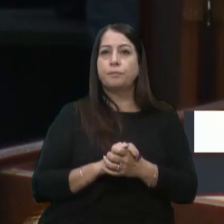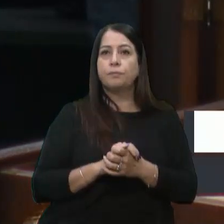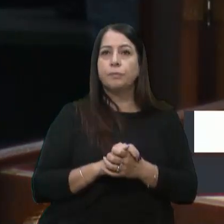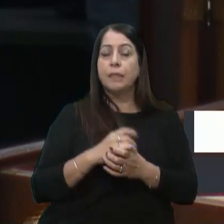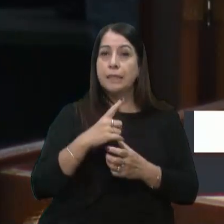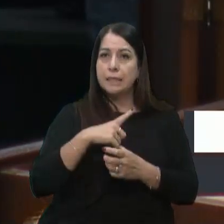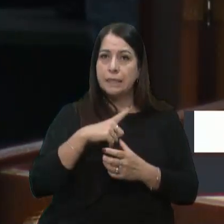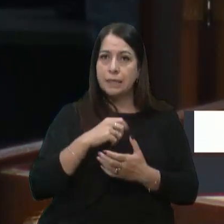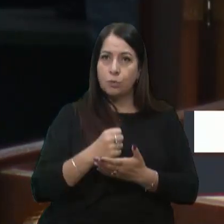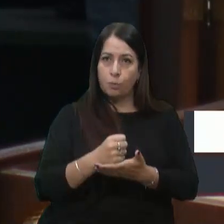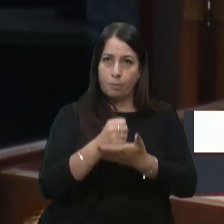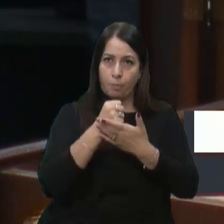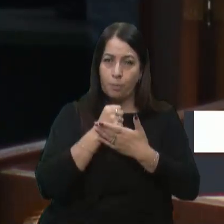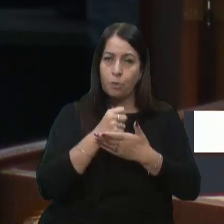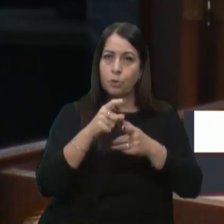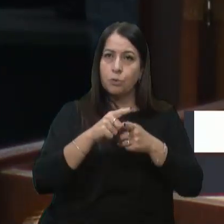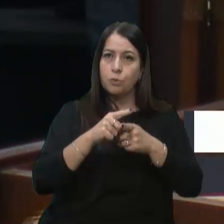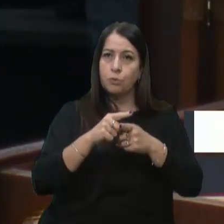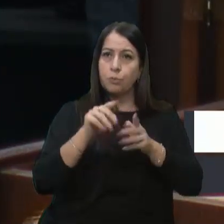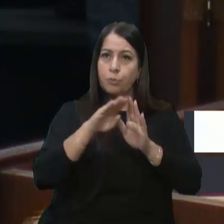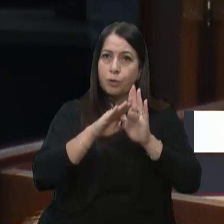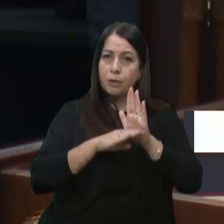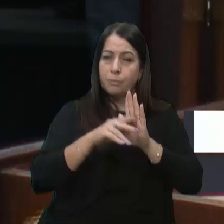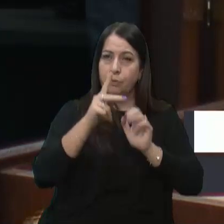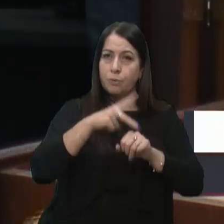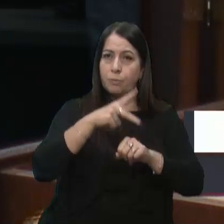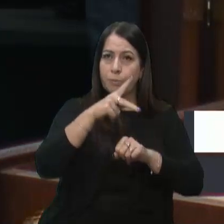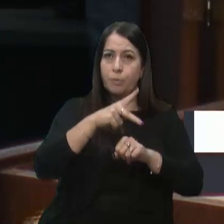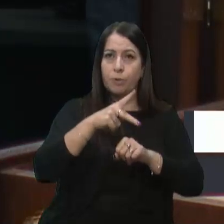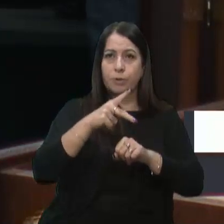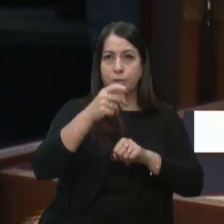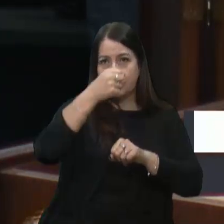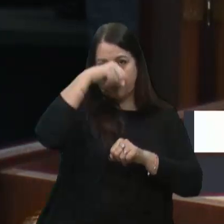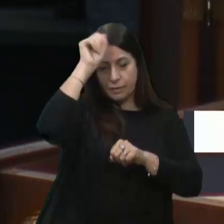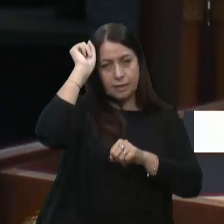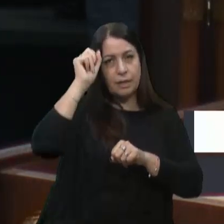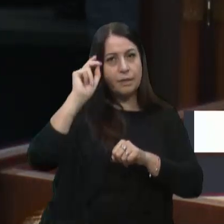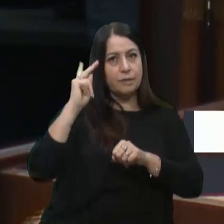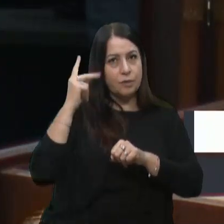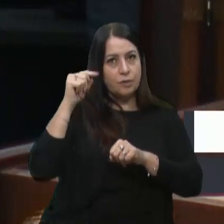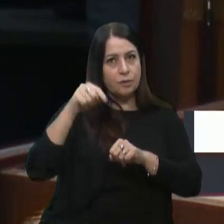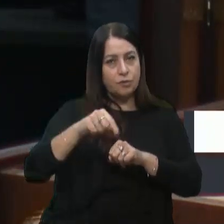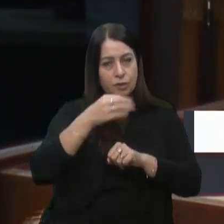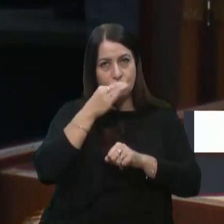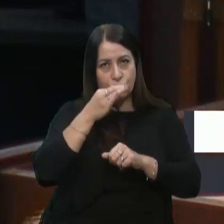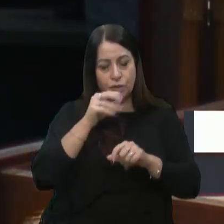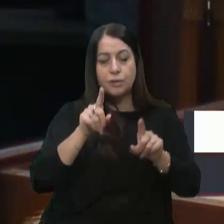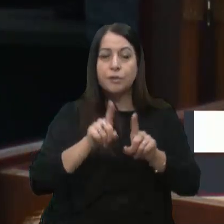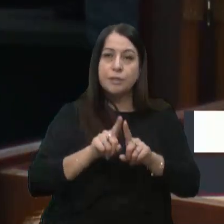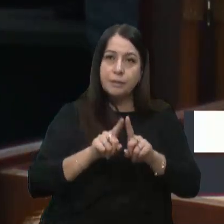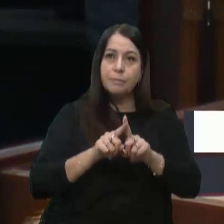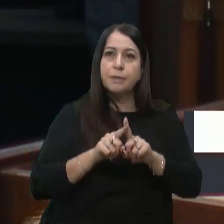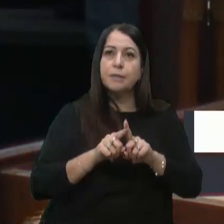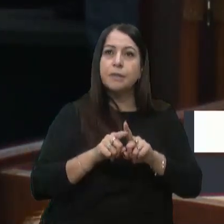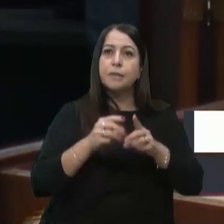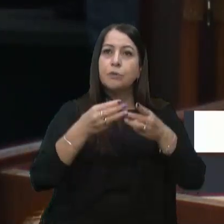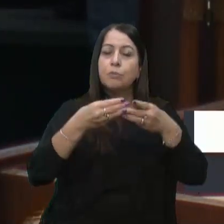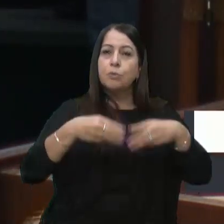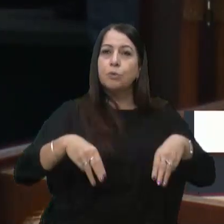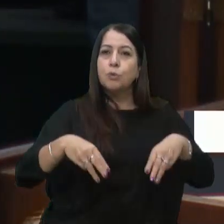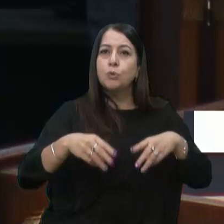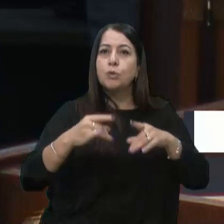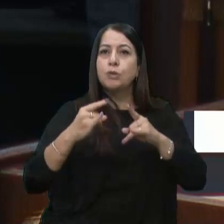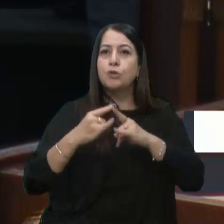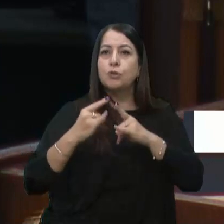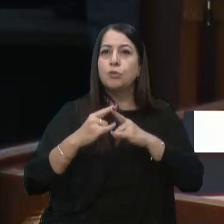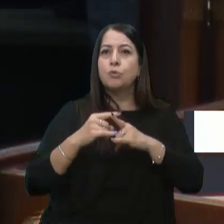Ele tem o apoio do Programa de Pós-Graduação em História da Universidade de Caxias do Sul e também do Museu Instituto